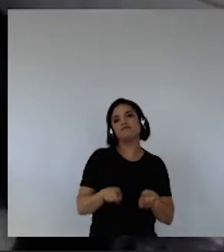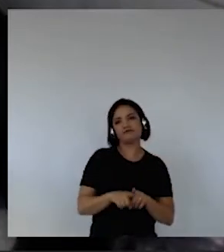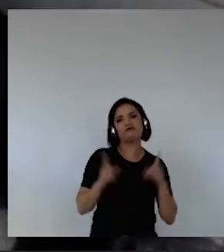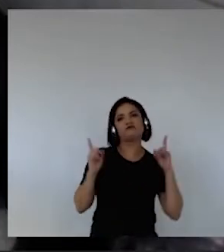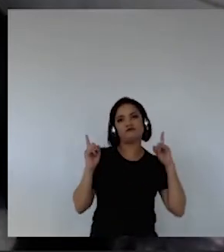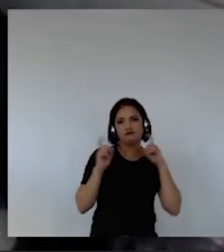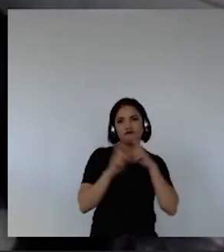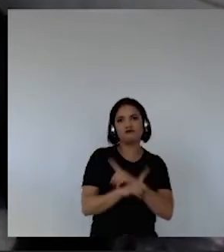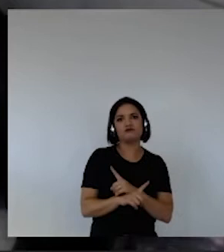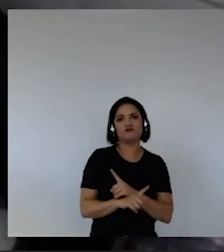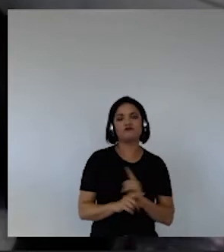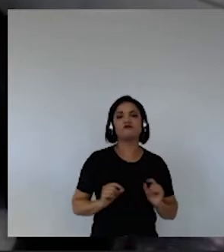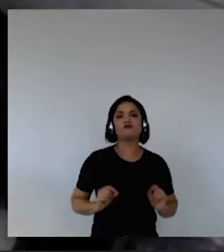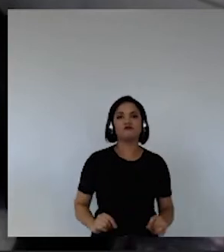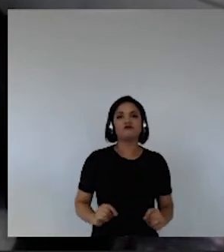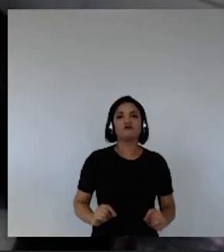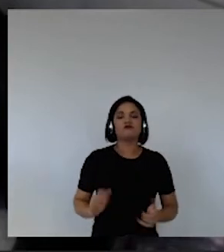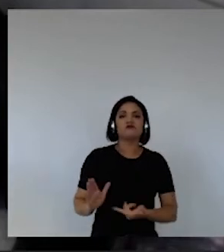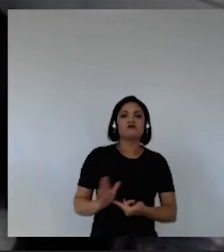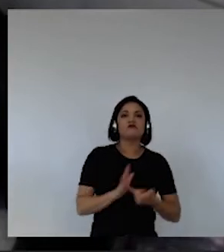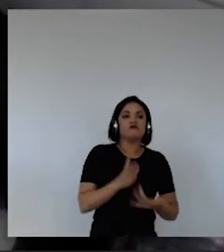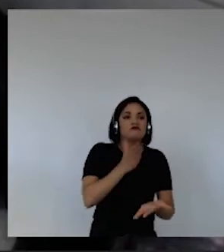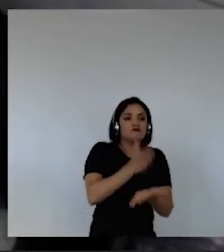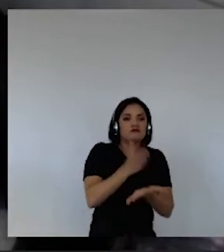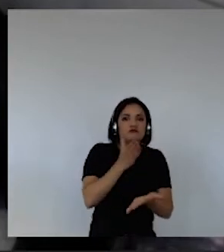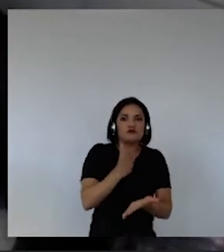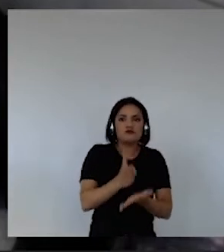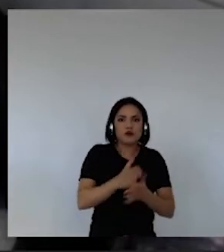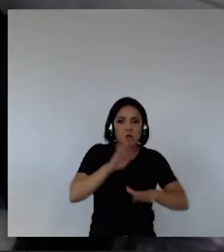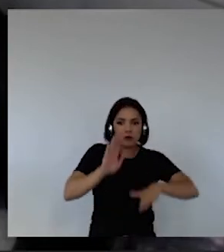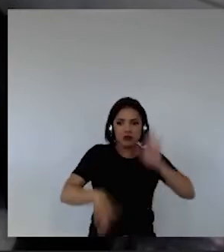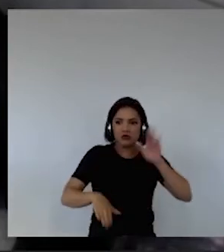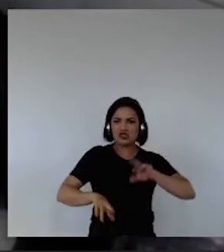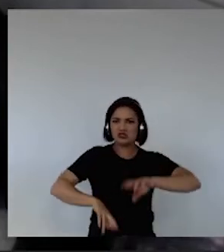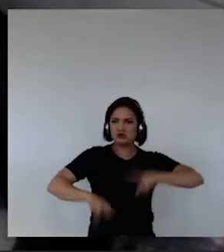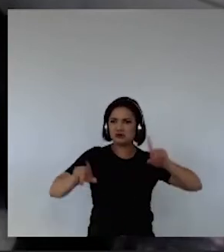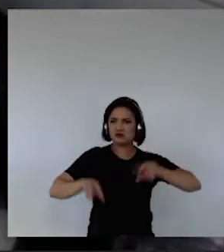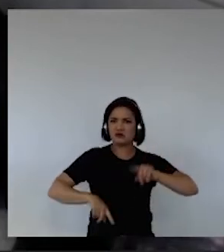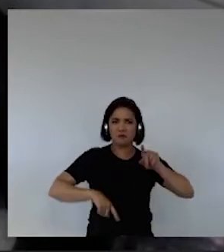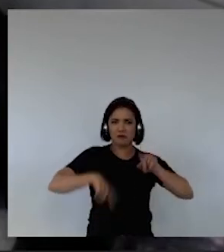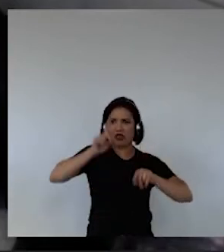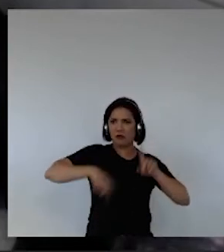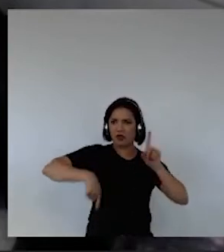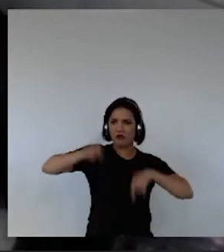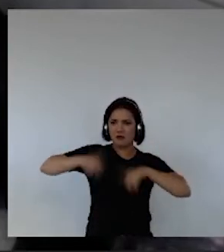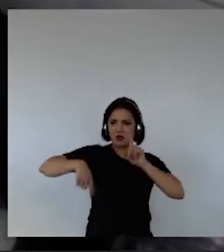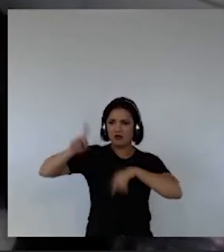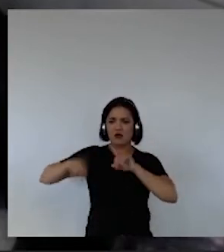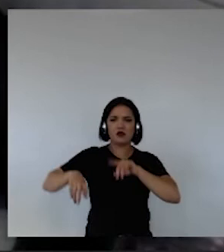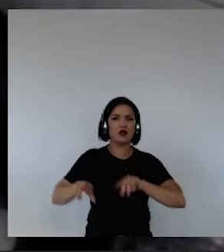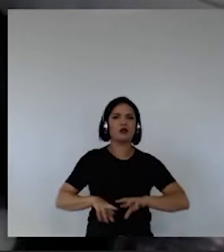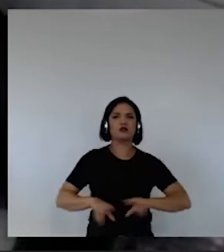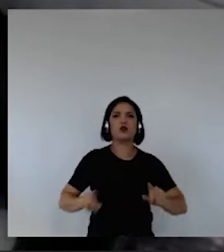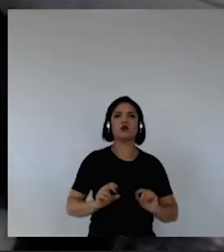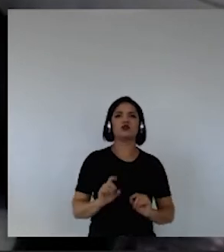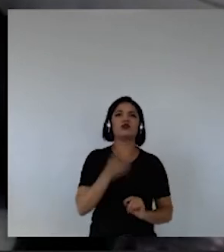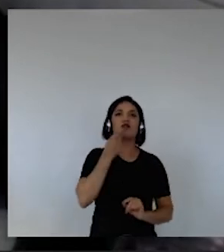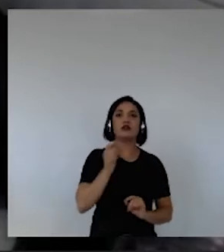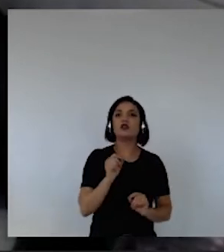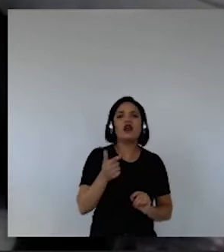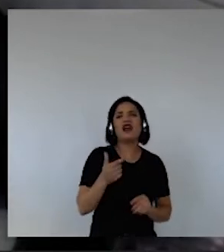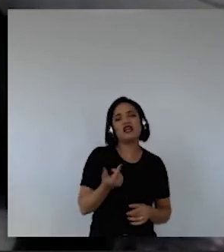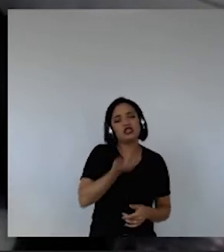simples. Manifesta desproporção nas prestações não significa apenas dizer que você não tem condição de